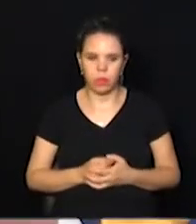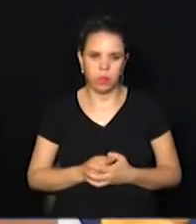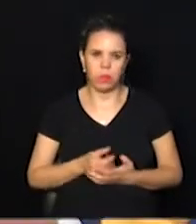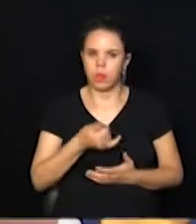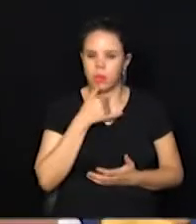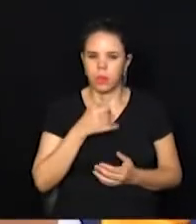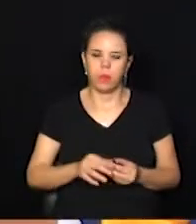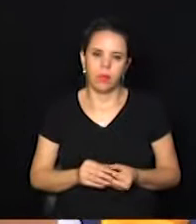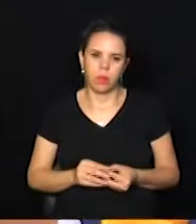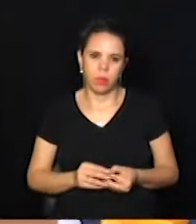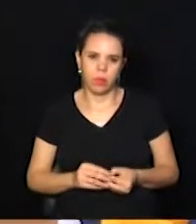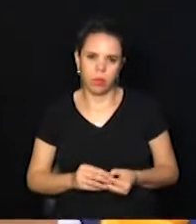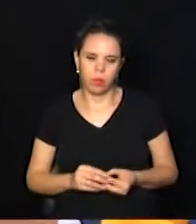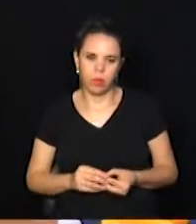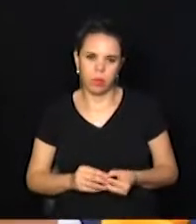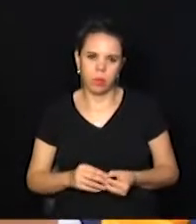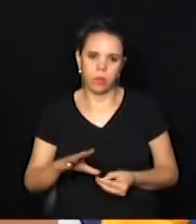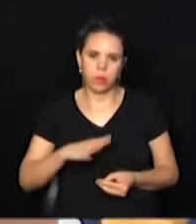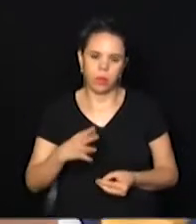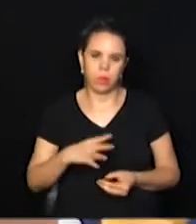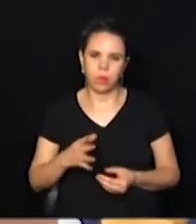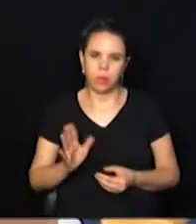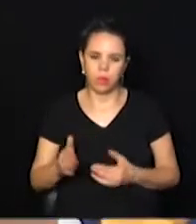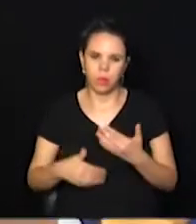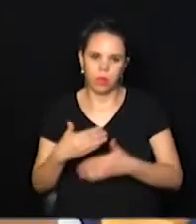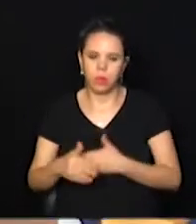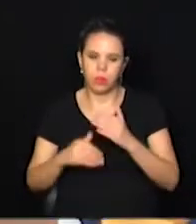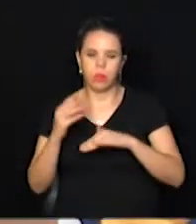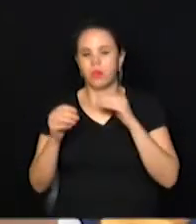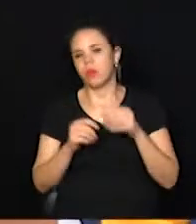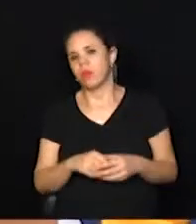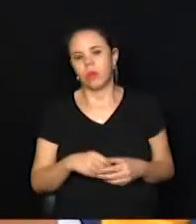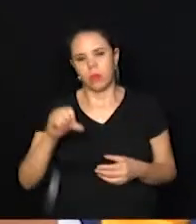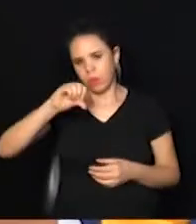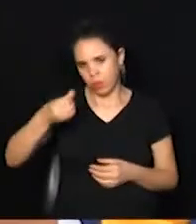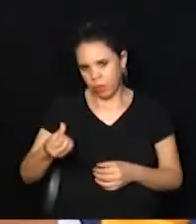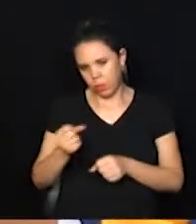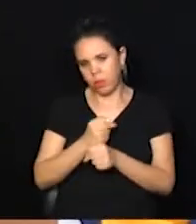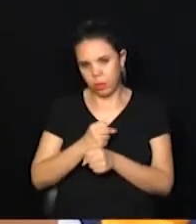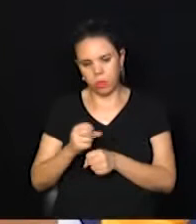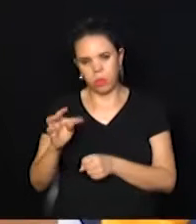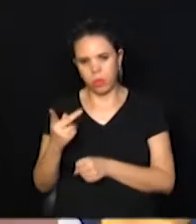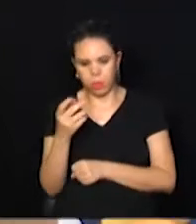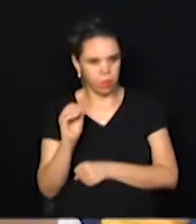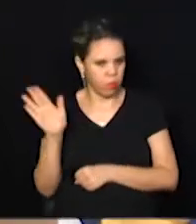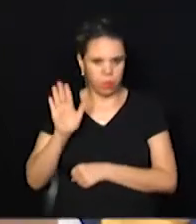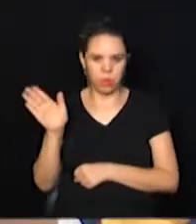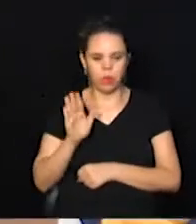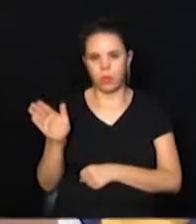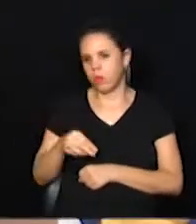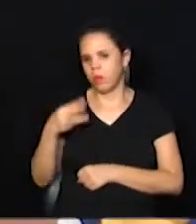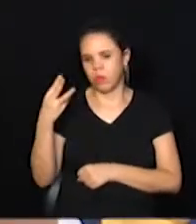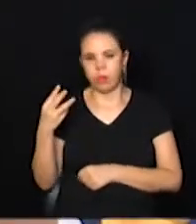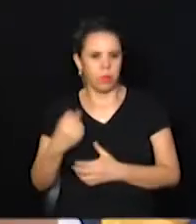infelizmente, essa coragem, que já vinha se construindo quando, em 96, o Toninho foi candidato, ficou em